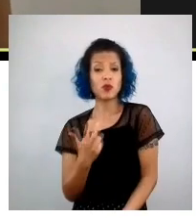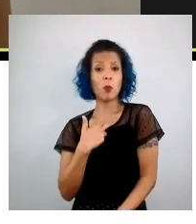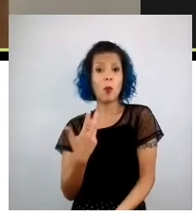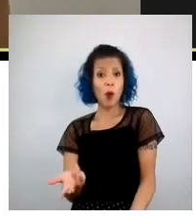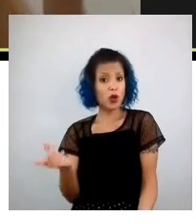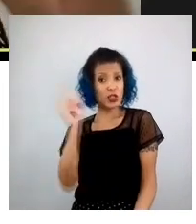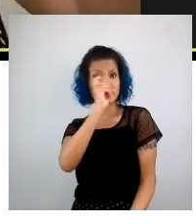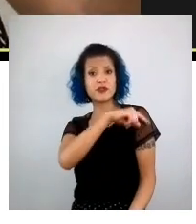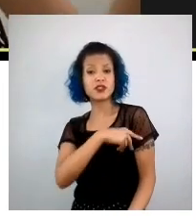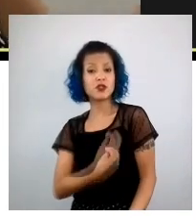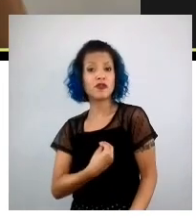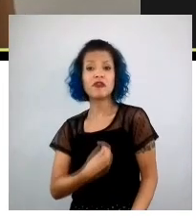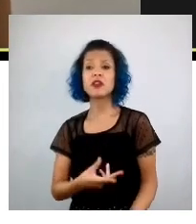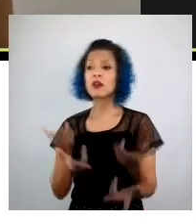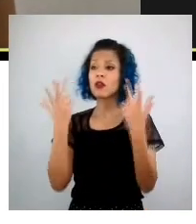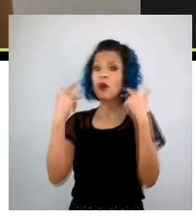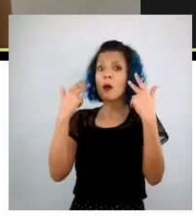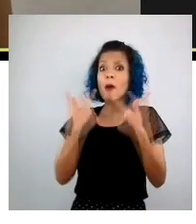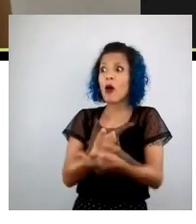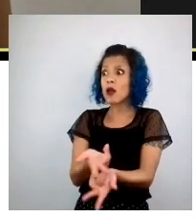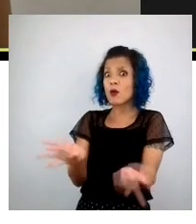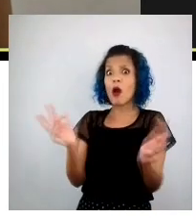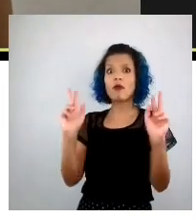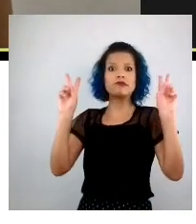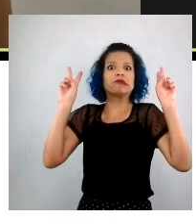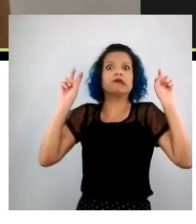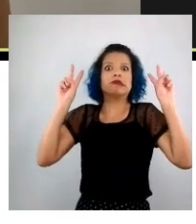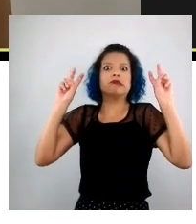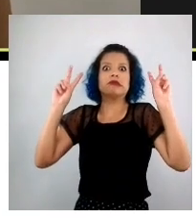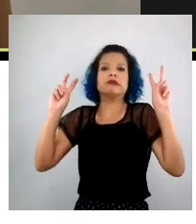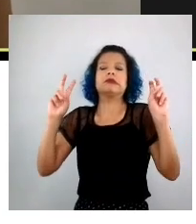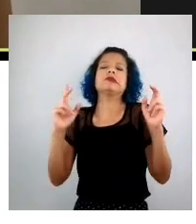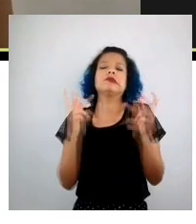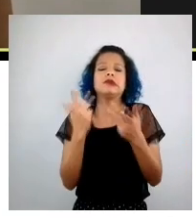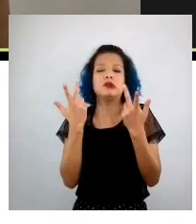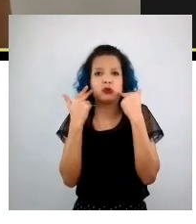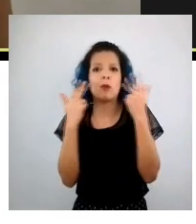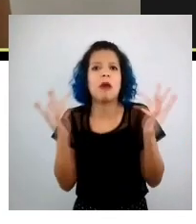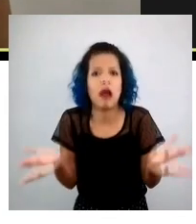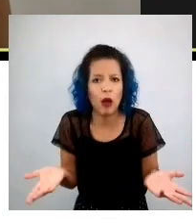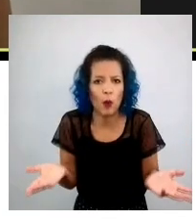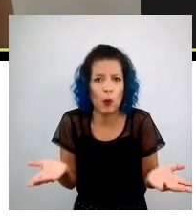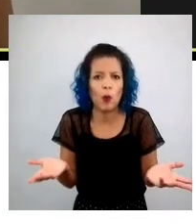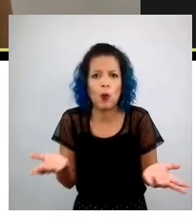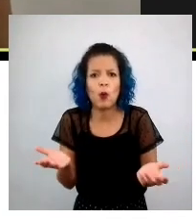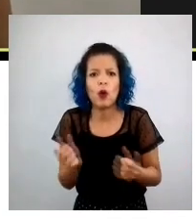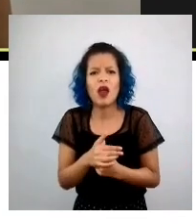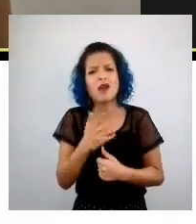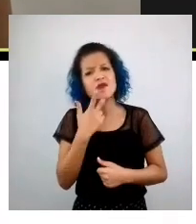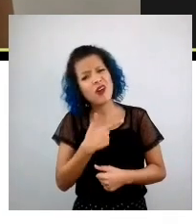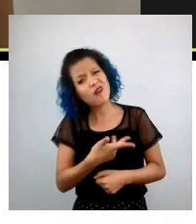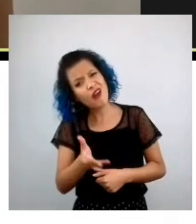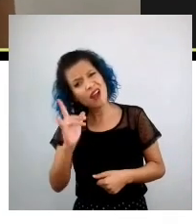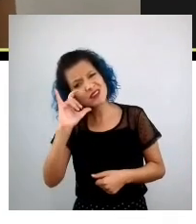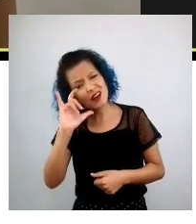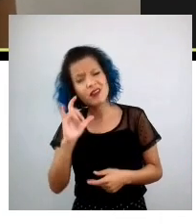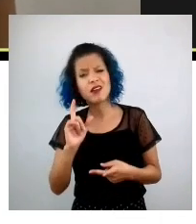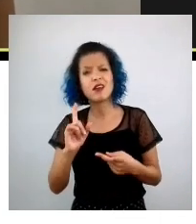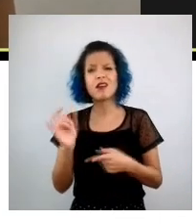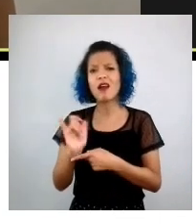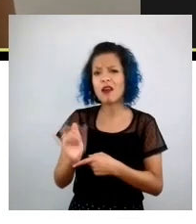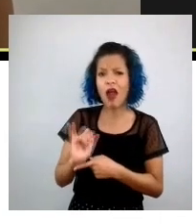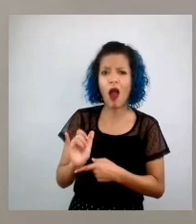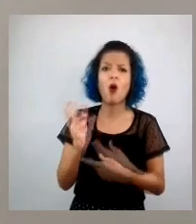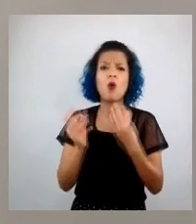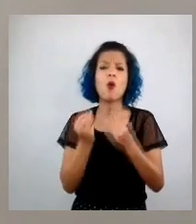tradicional, entre muitas aspas. E aí as pessoas falaram, cara, faz um Instagram, faz um canal para mostrar como você vive. E eu achava um